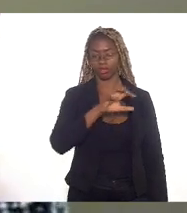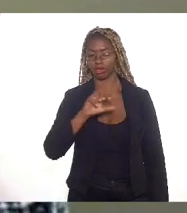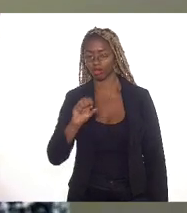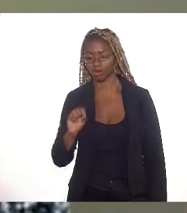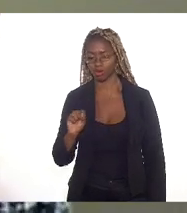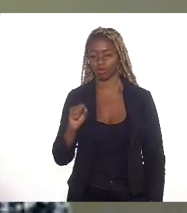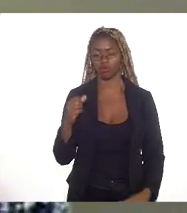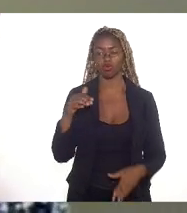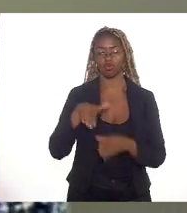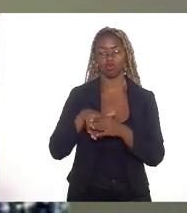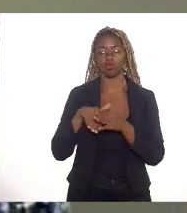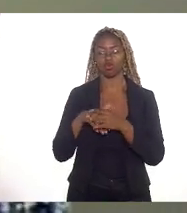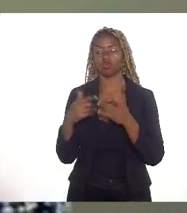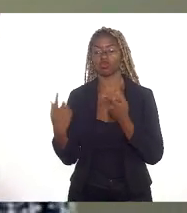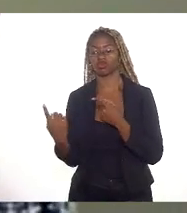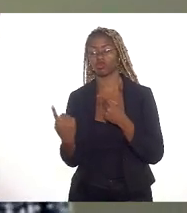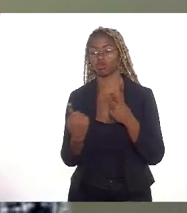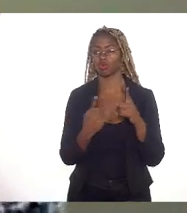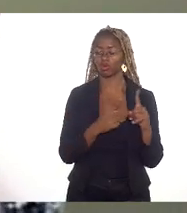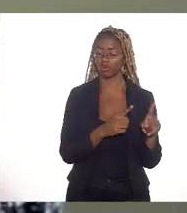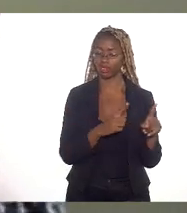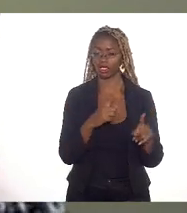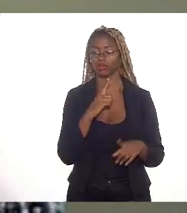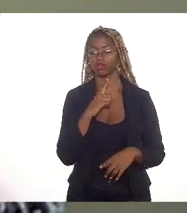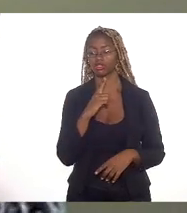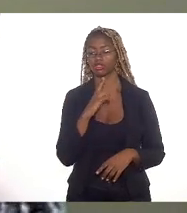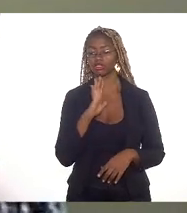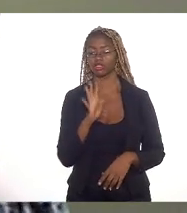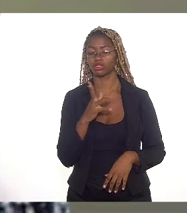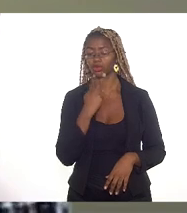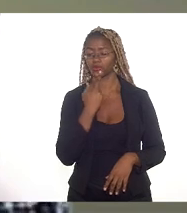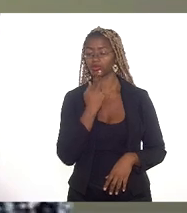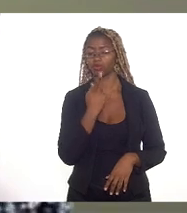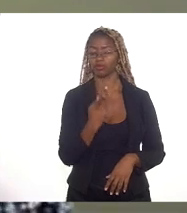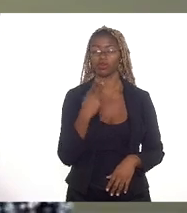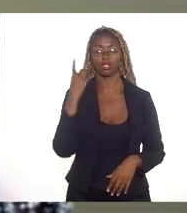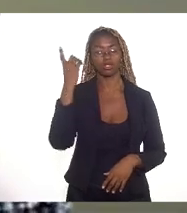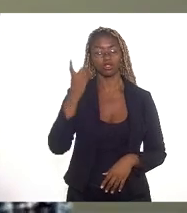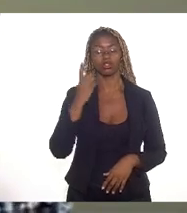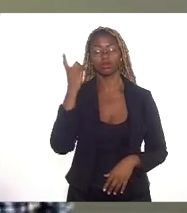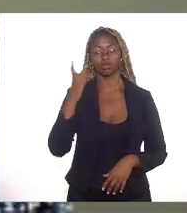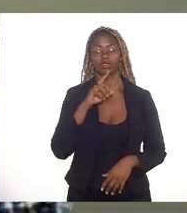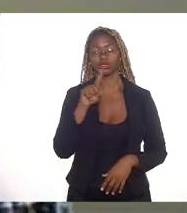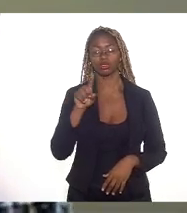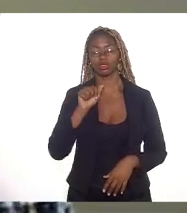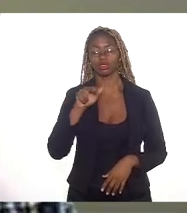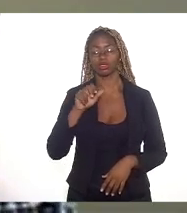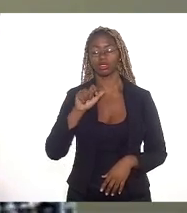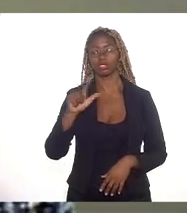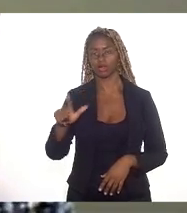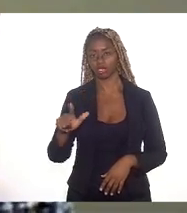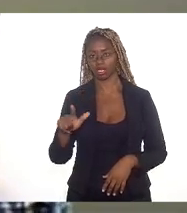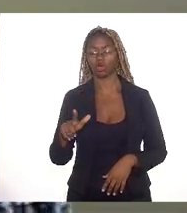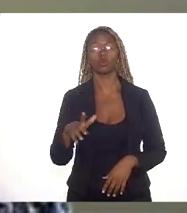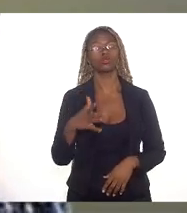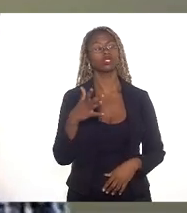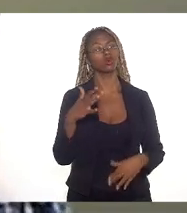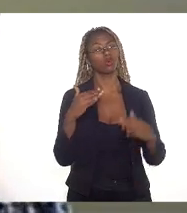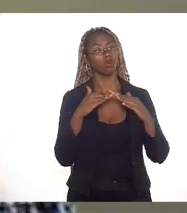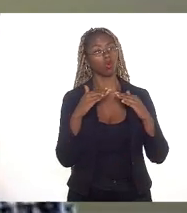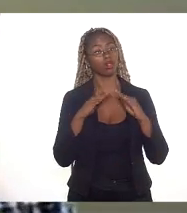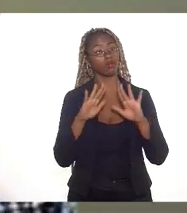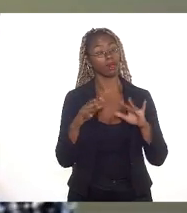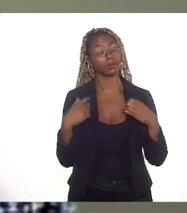voto contrário, né? Havia um parecer do deputado Zaqueu Teixeira favorável com emendas, e